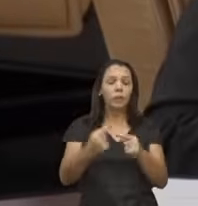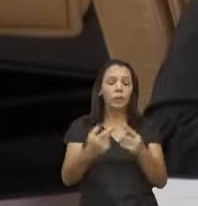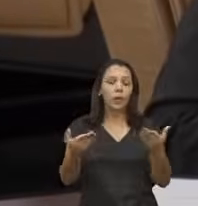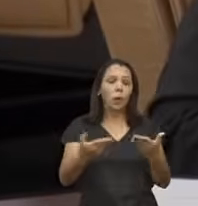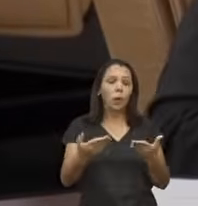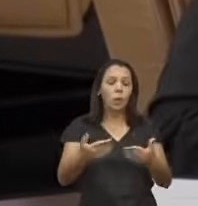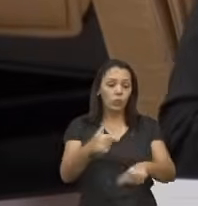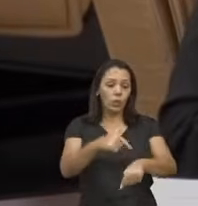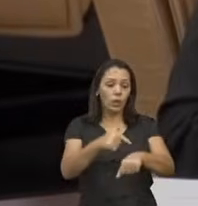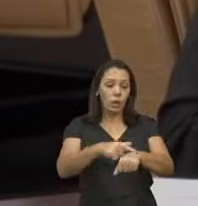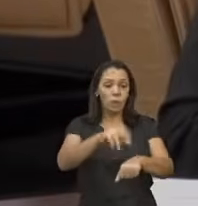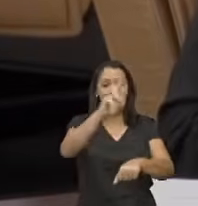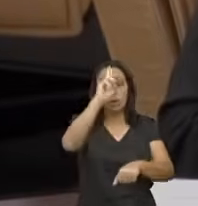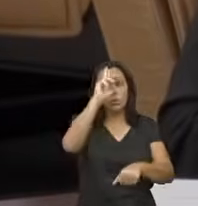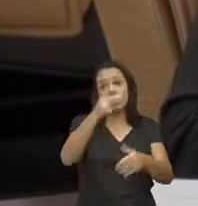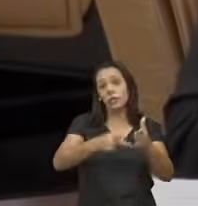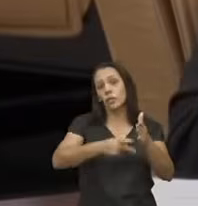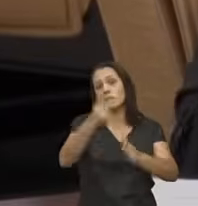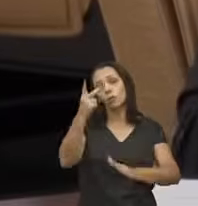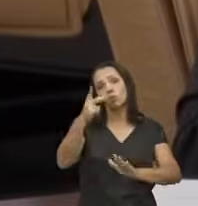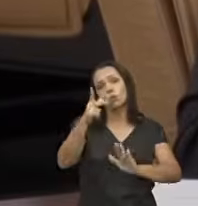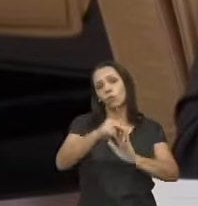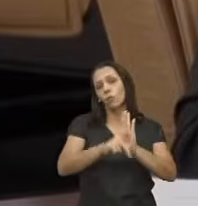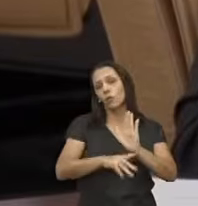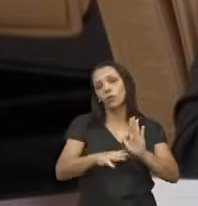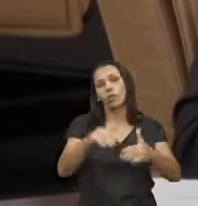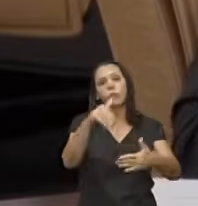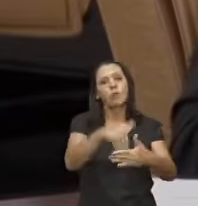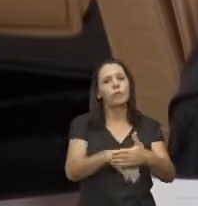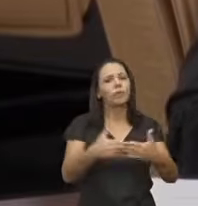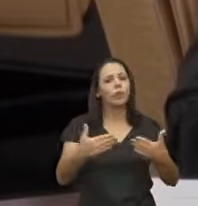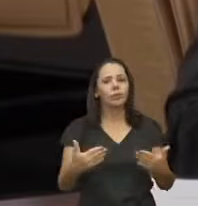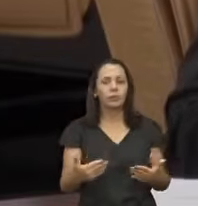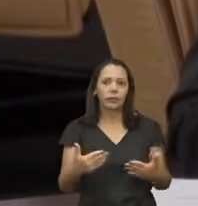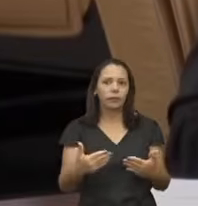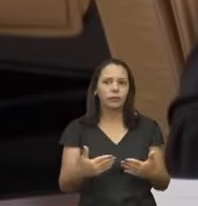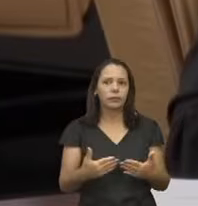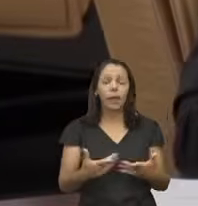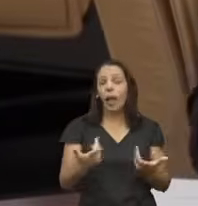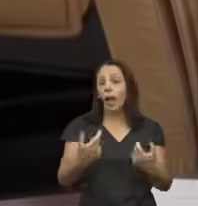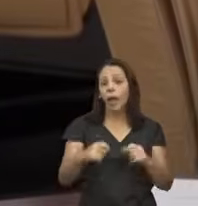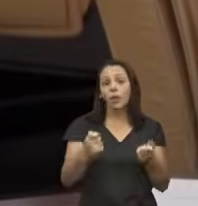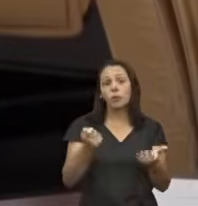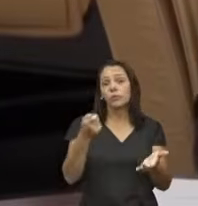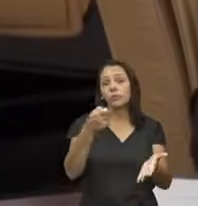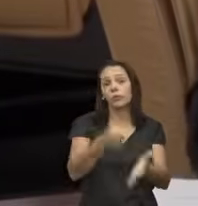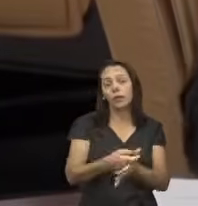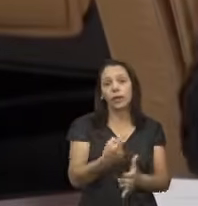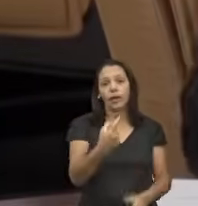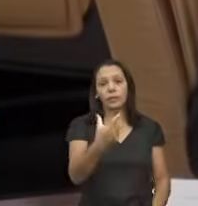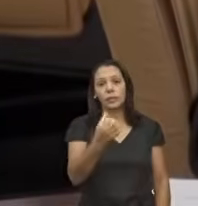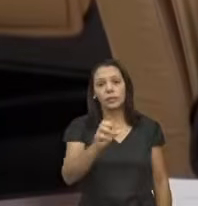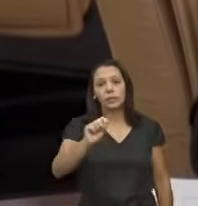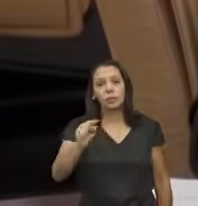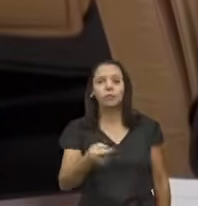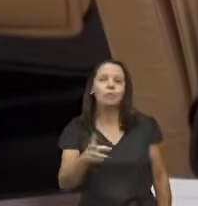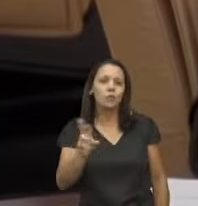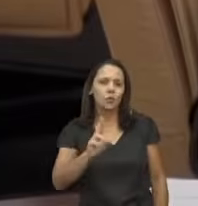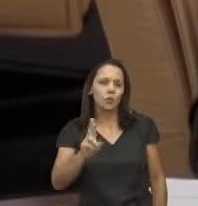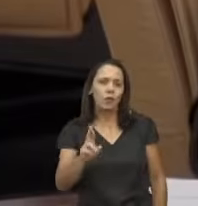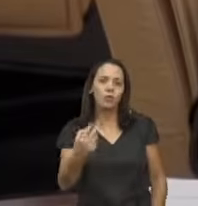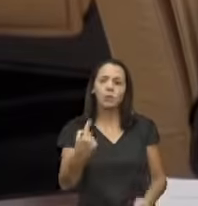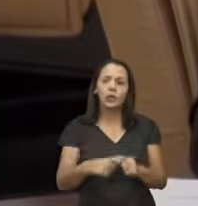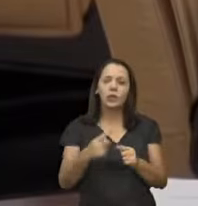projetos. A gente não precisa gastar R$ 16.000, porque daí não vai ter que vir o secretário legislativo, o secretário jurídico, 13